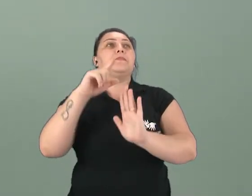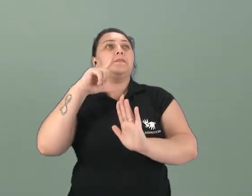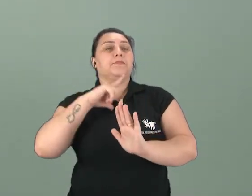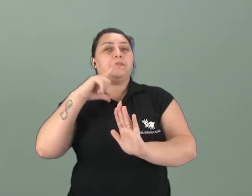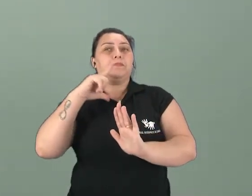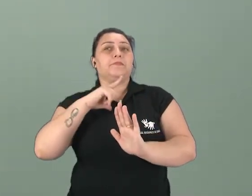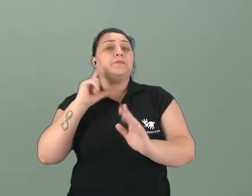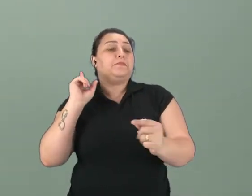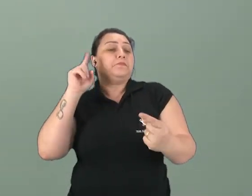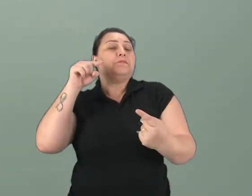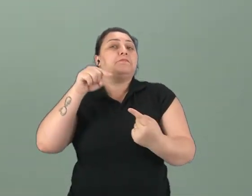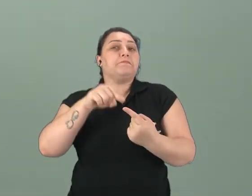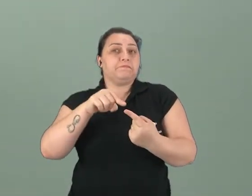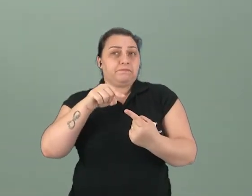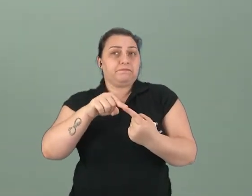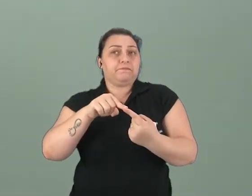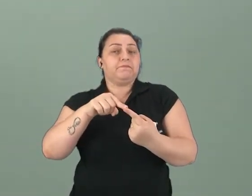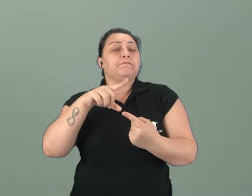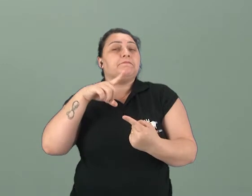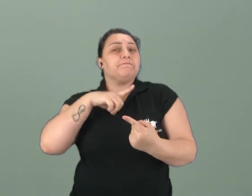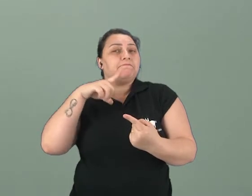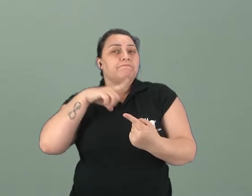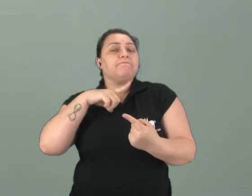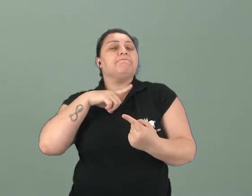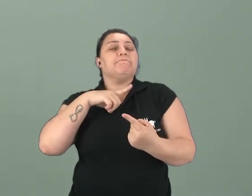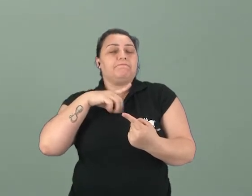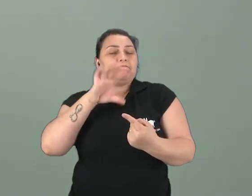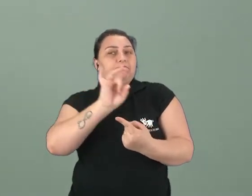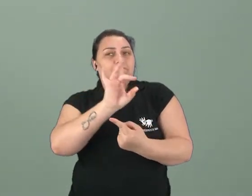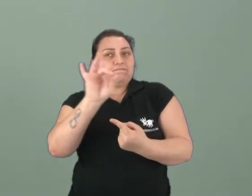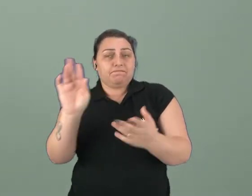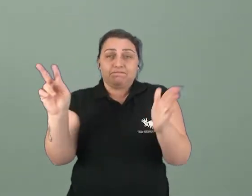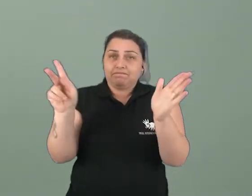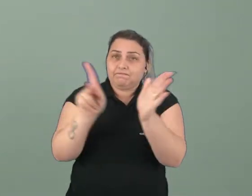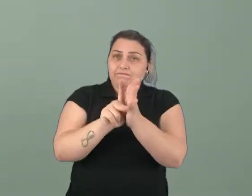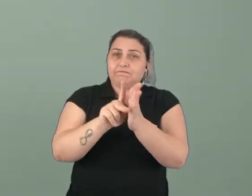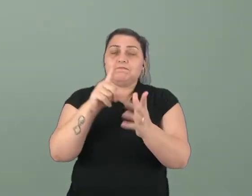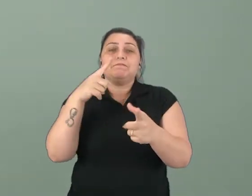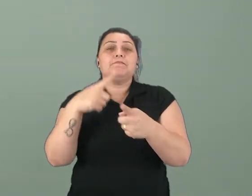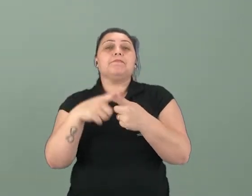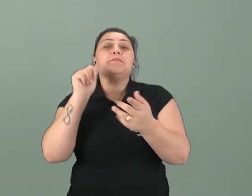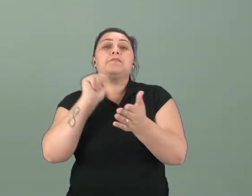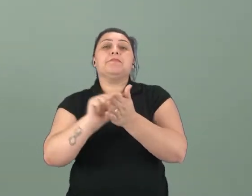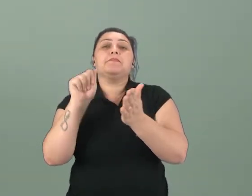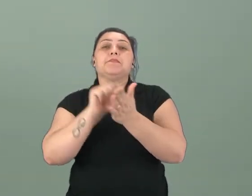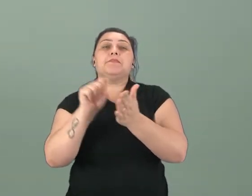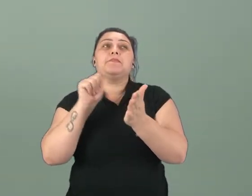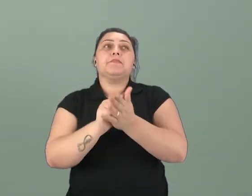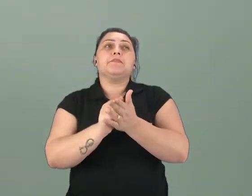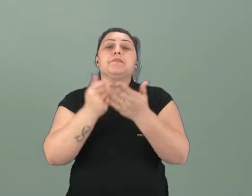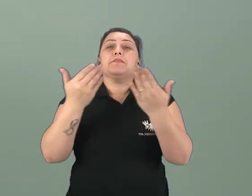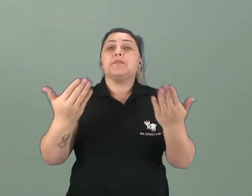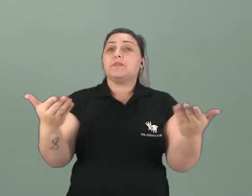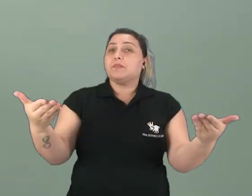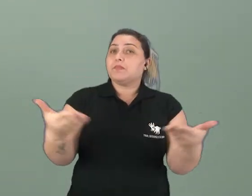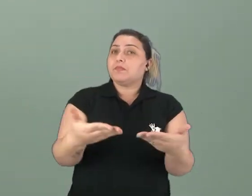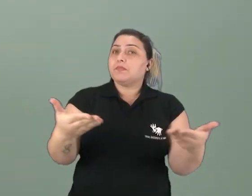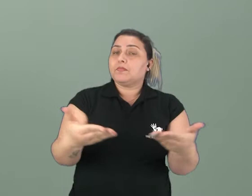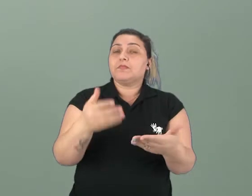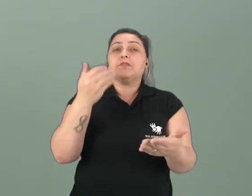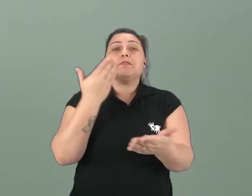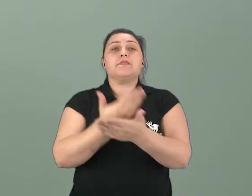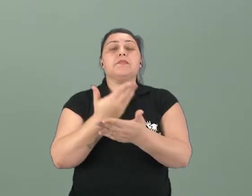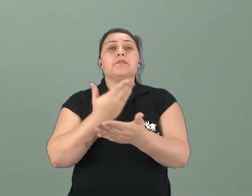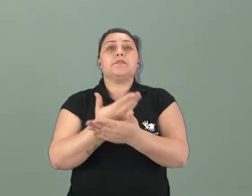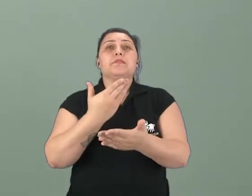tem um objetivo, ele tem uma finalidade, porque ele foi escrito. Então, hoje nós estamos